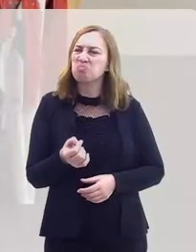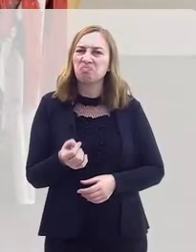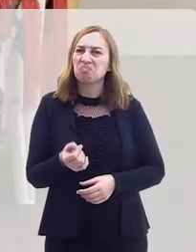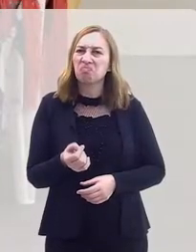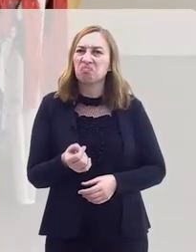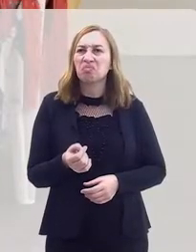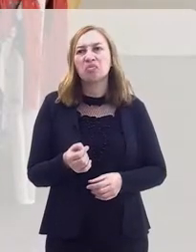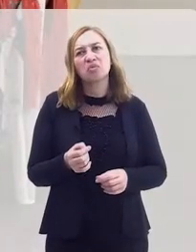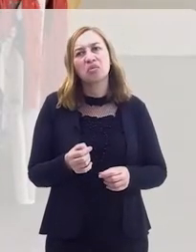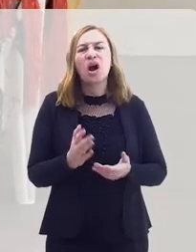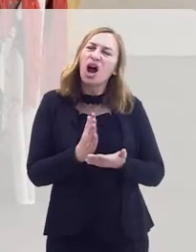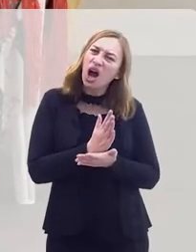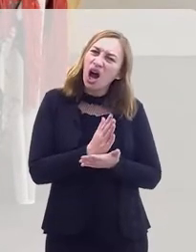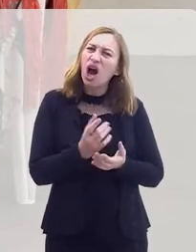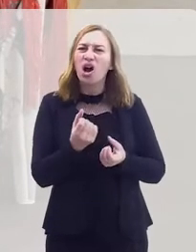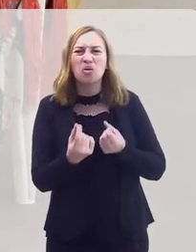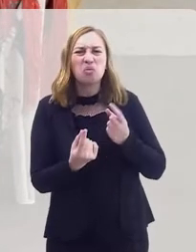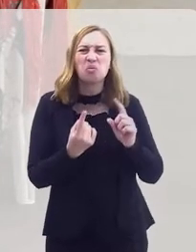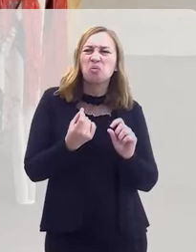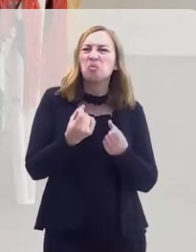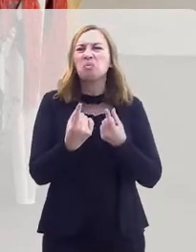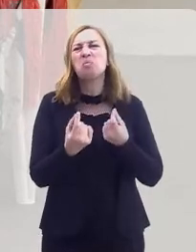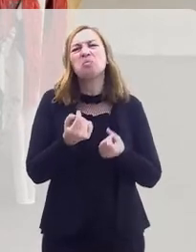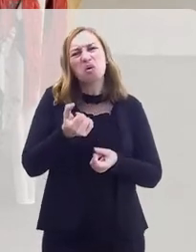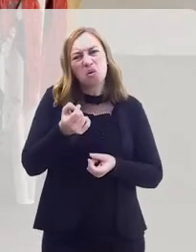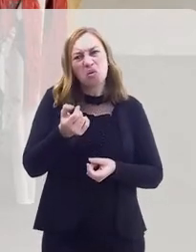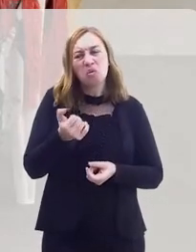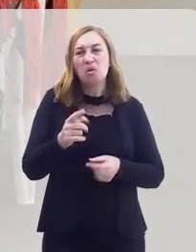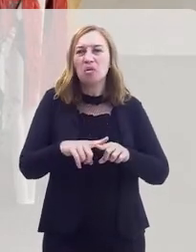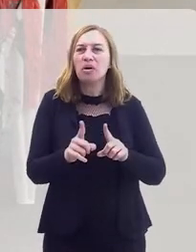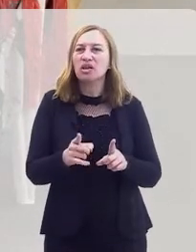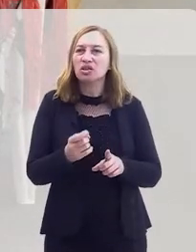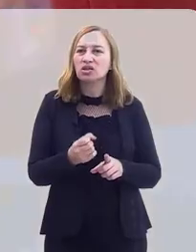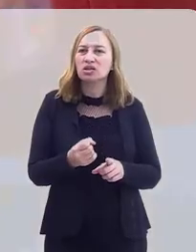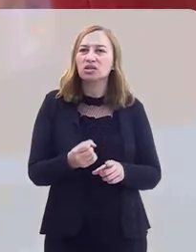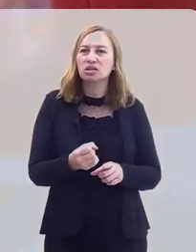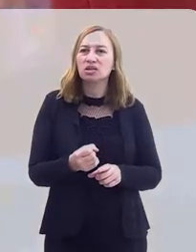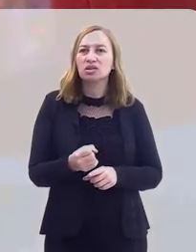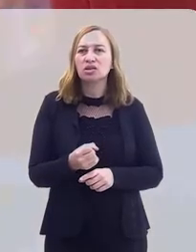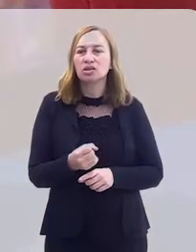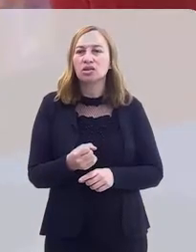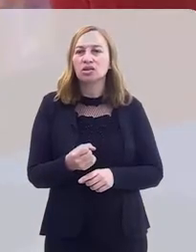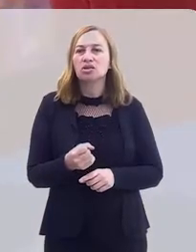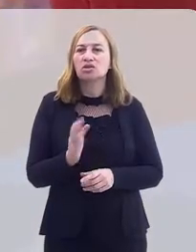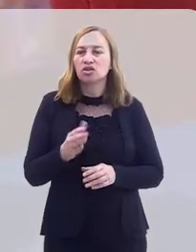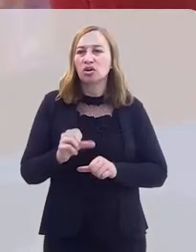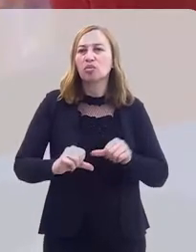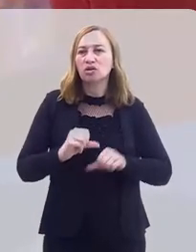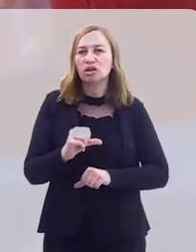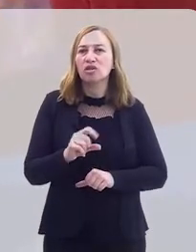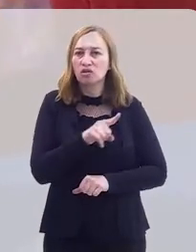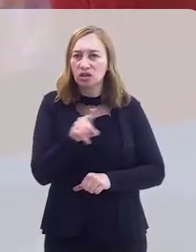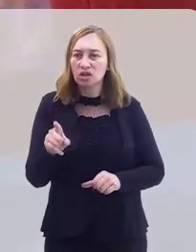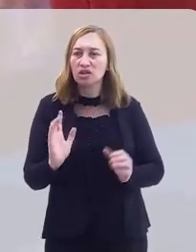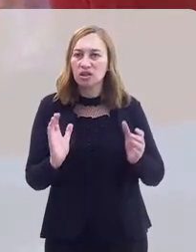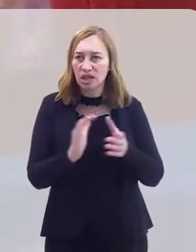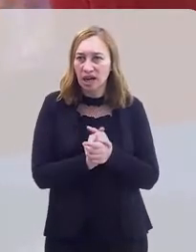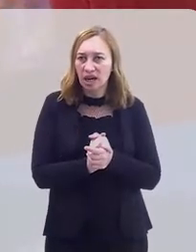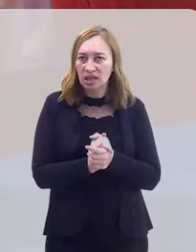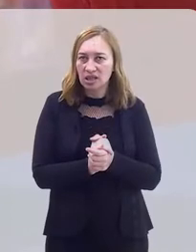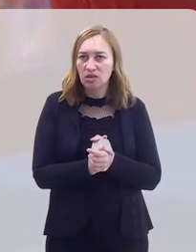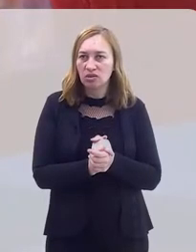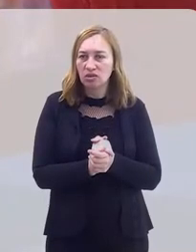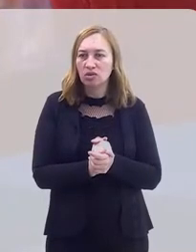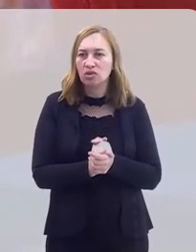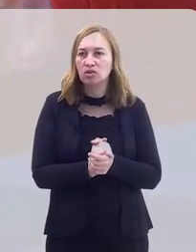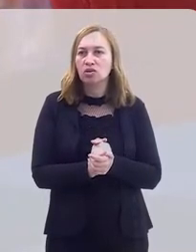Não necessariamente, né? Mas alguns sim, mas a maioria já está... Mas vocês só se